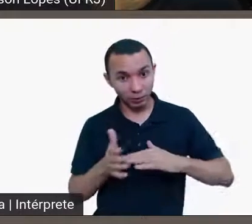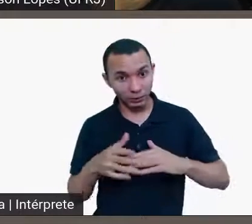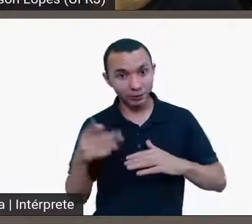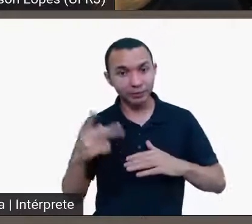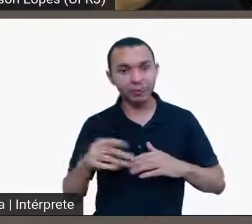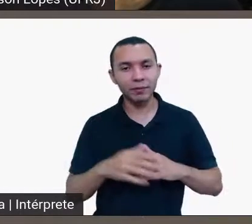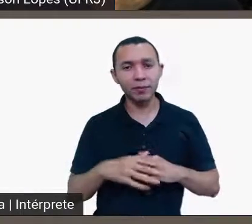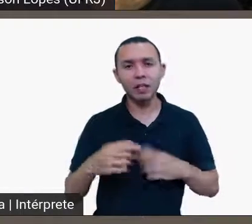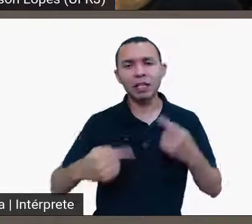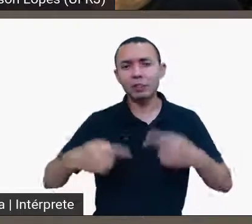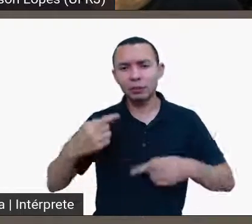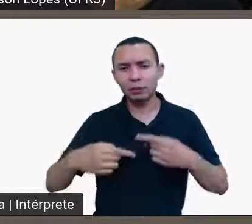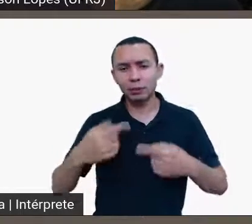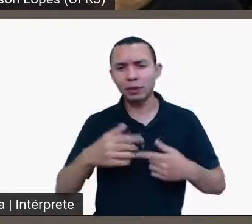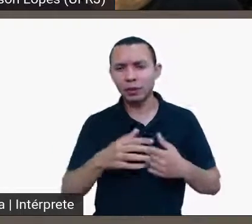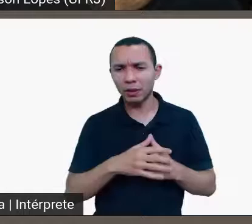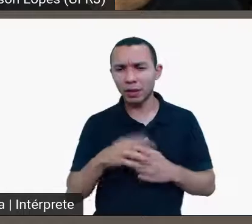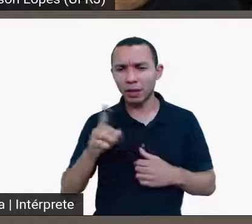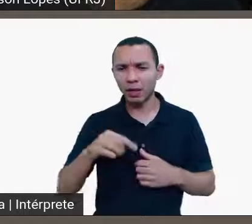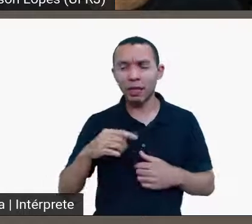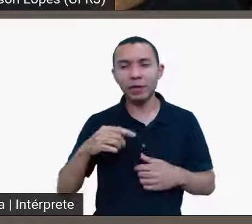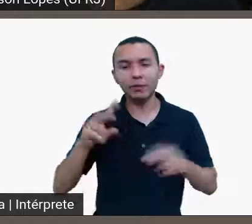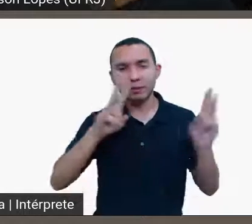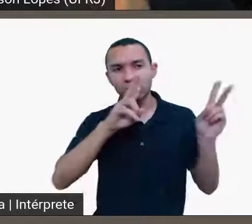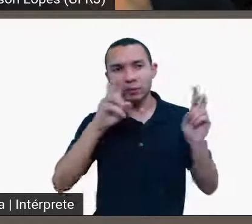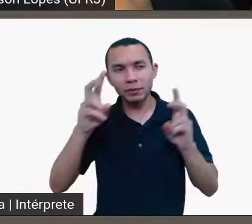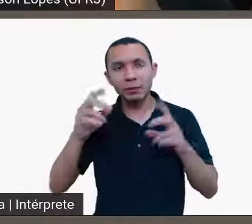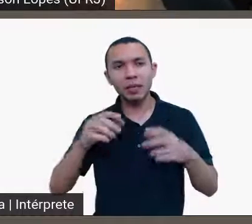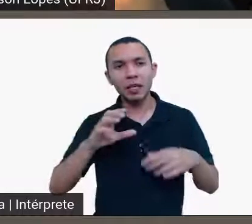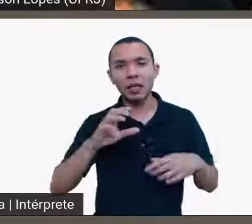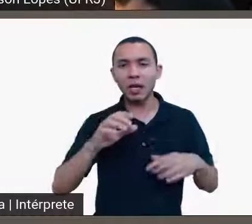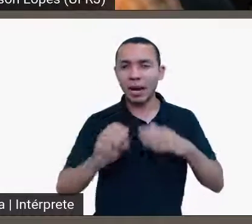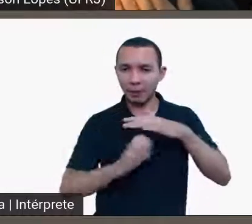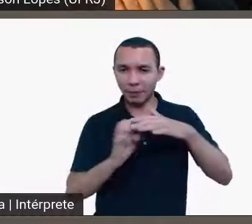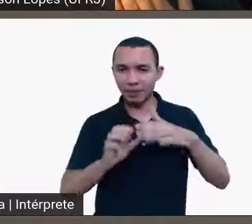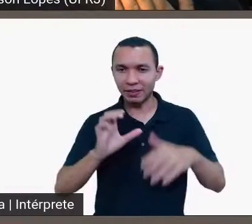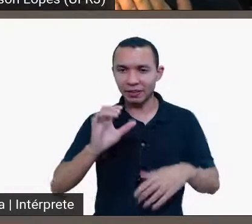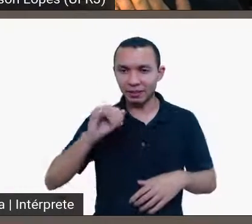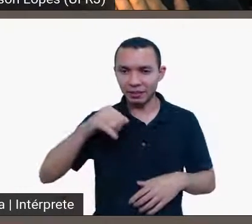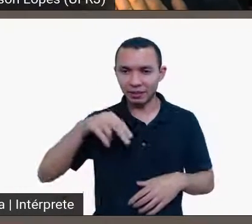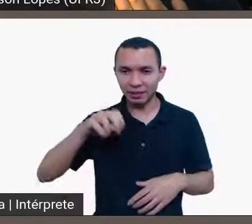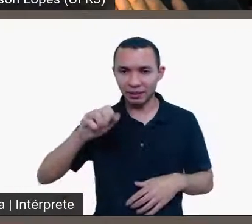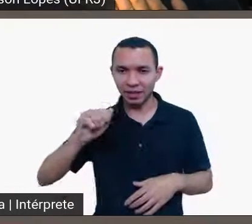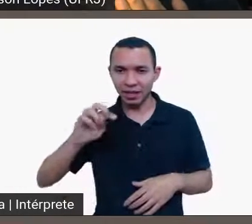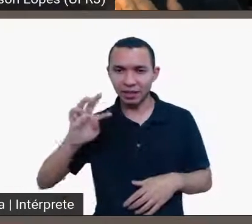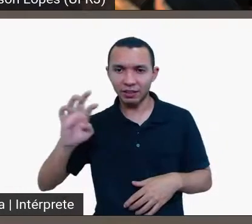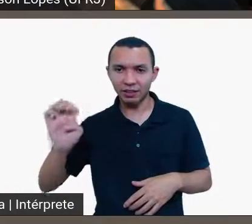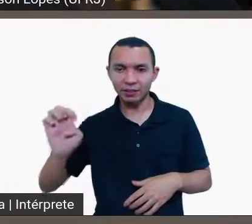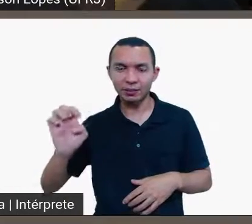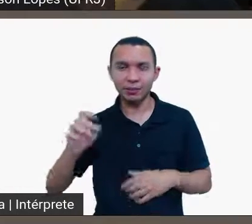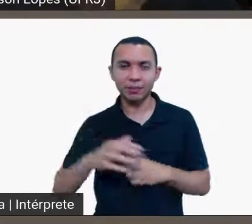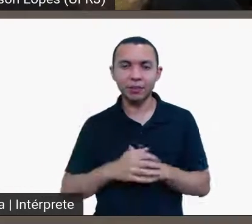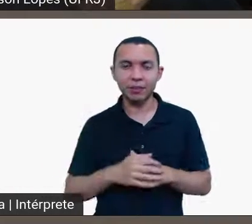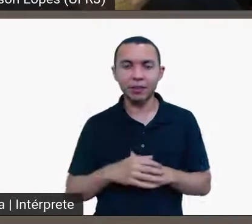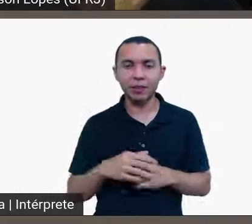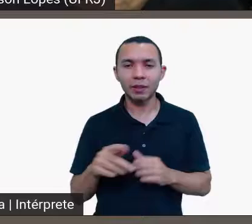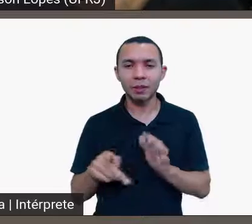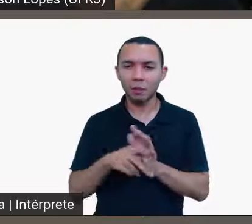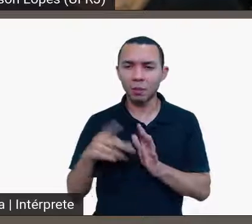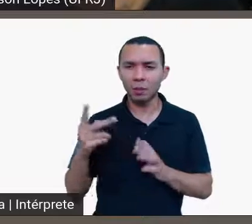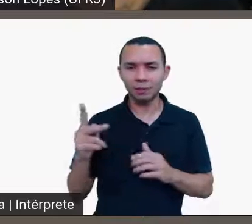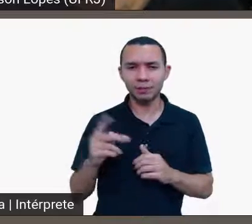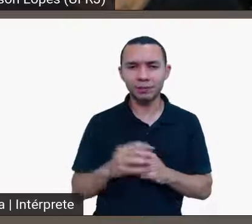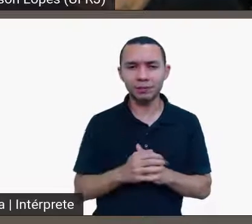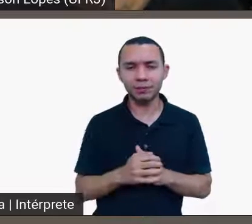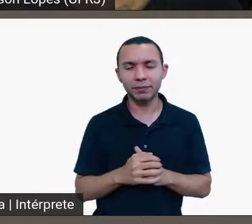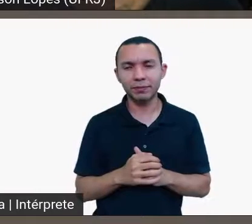as questões estéticas que orientavam o cinearte, enfim, o que era fotogenia para cinearte, né? Enfim,